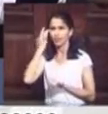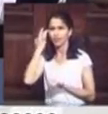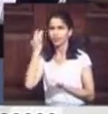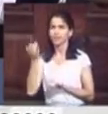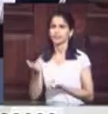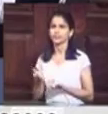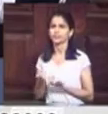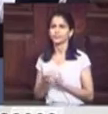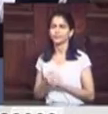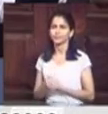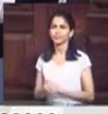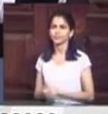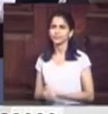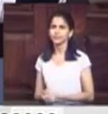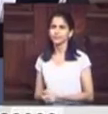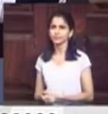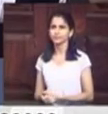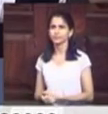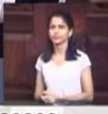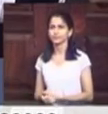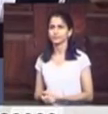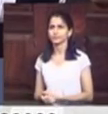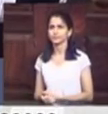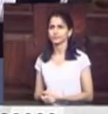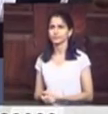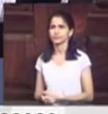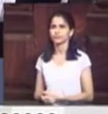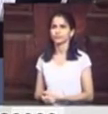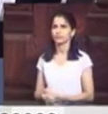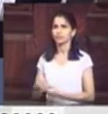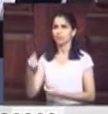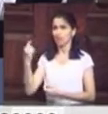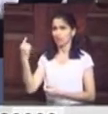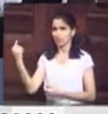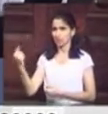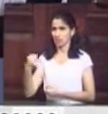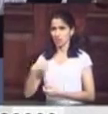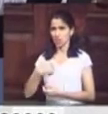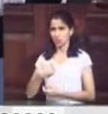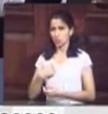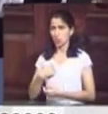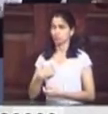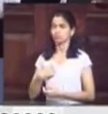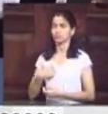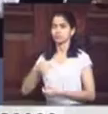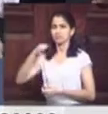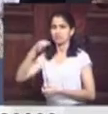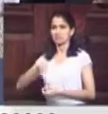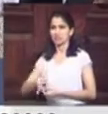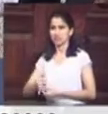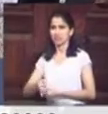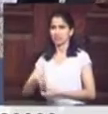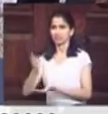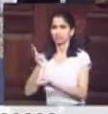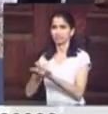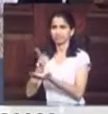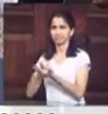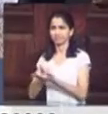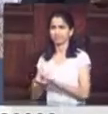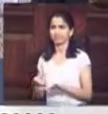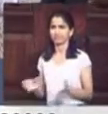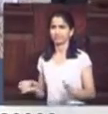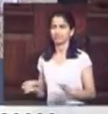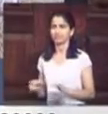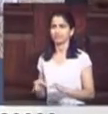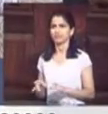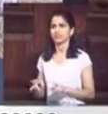achando que ele é o dono da razão. Em primeiro lugar, eu acho que deputado que tem